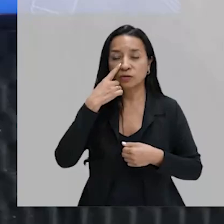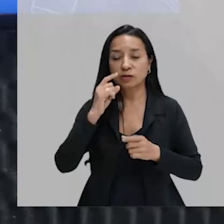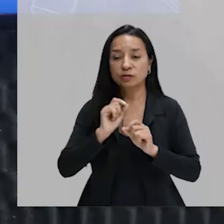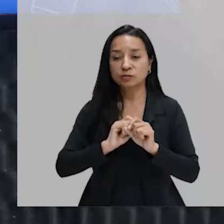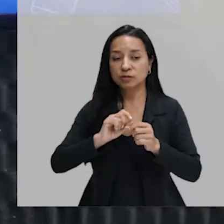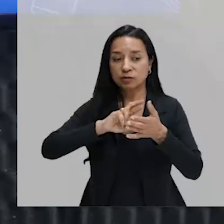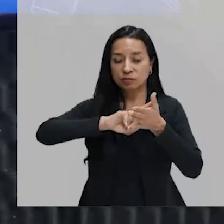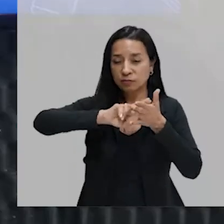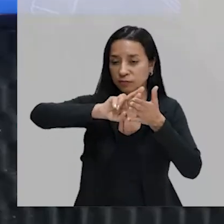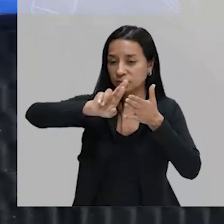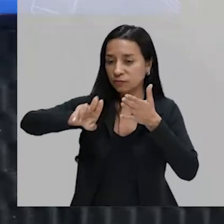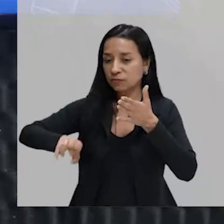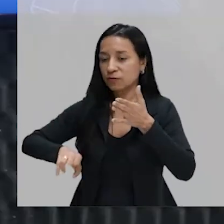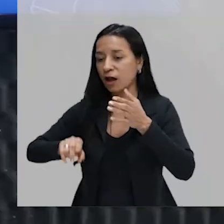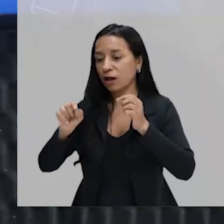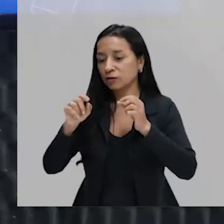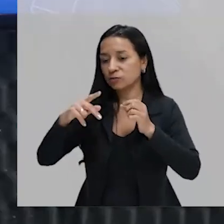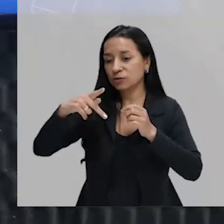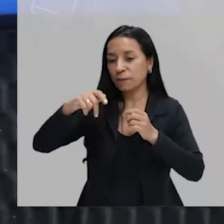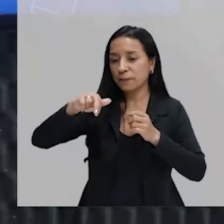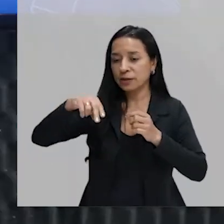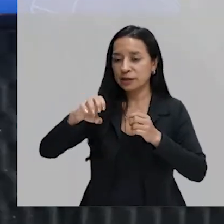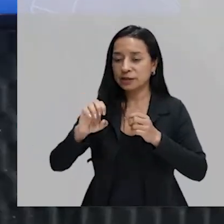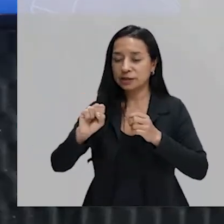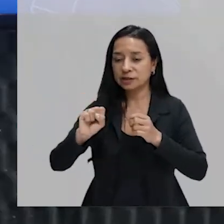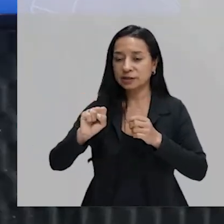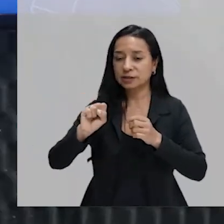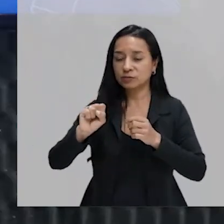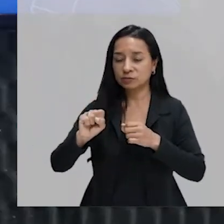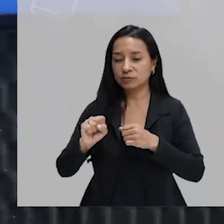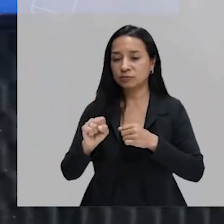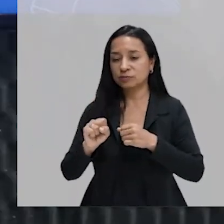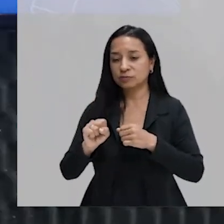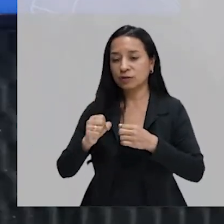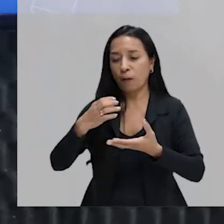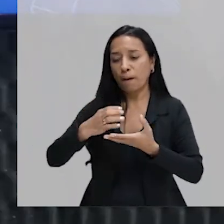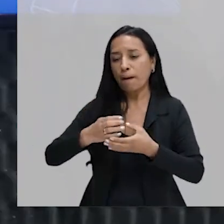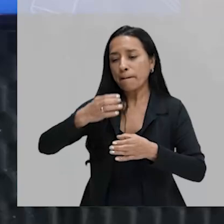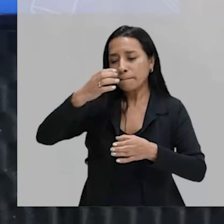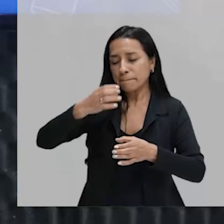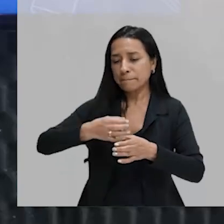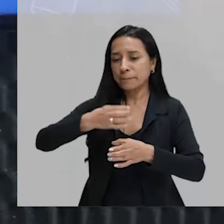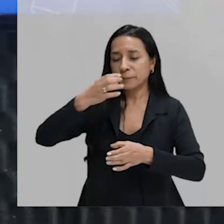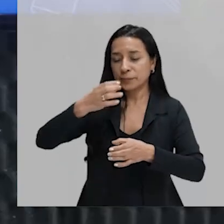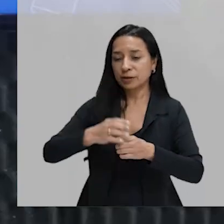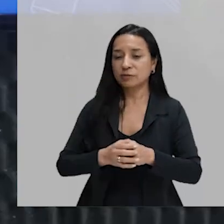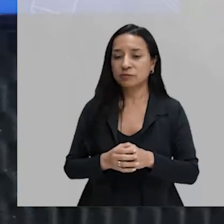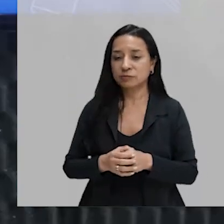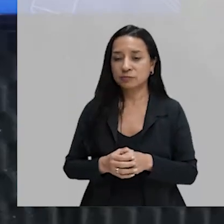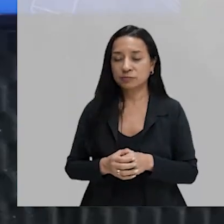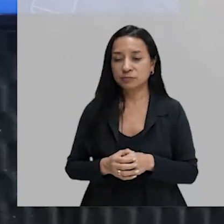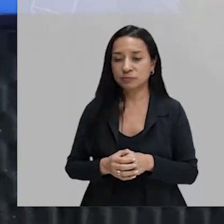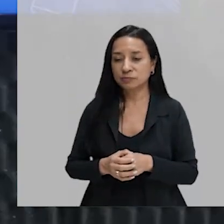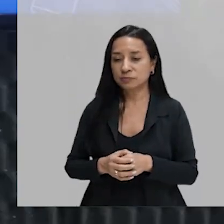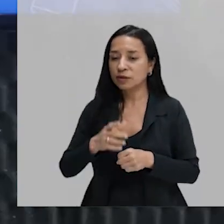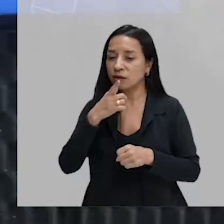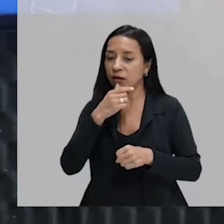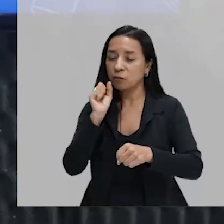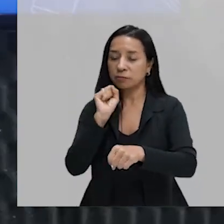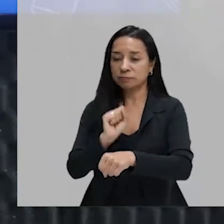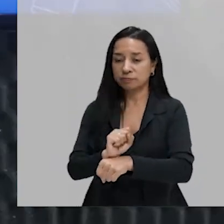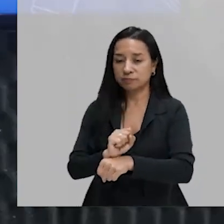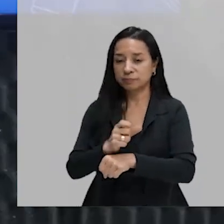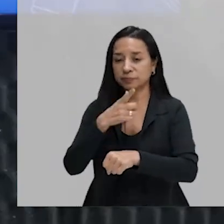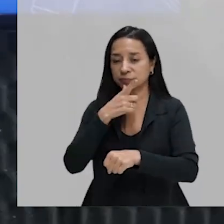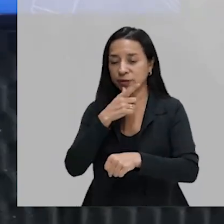tem vários pneus, né? Aí vários baldes, uma garrafa, e todos dizem assim, ó: água parada, água parada, água